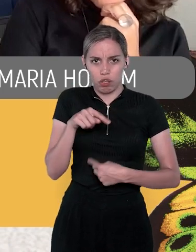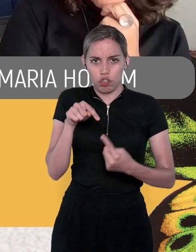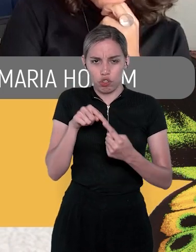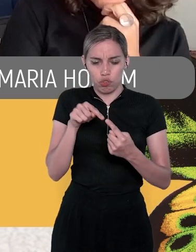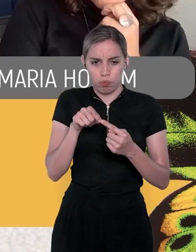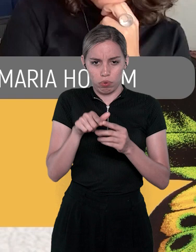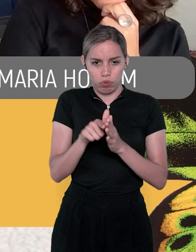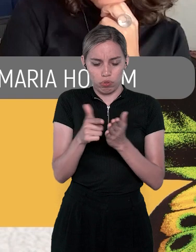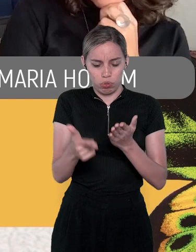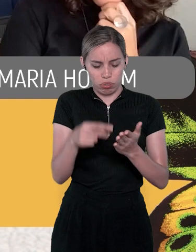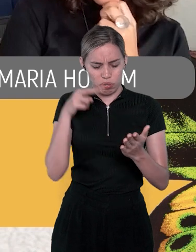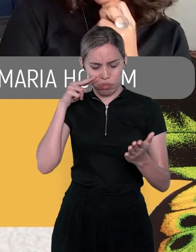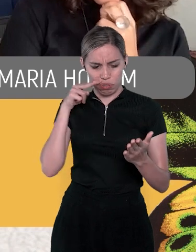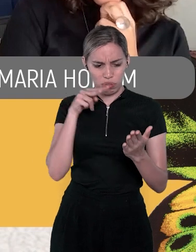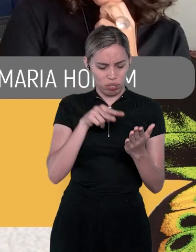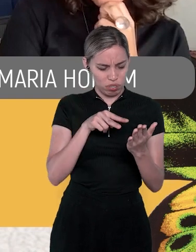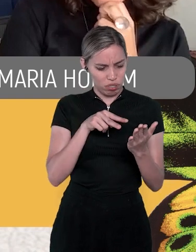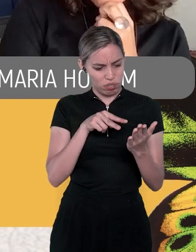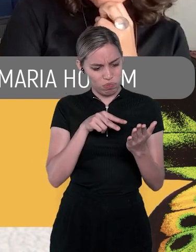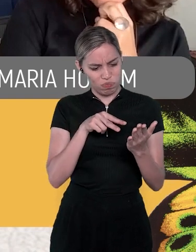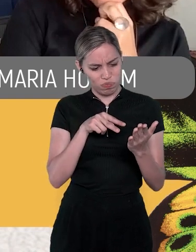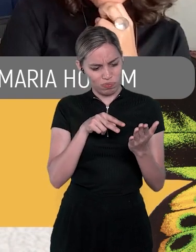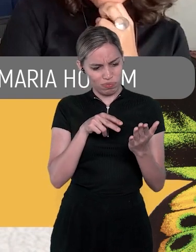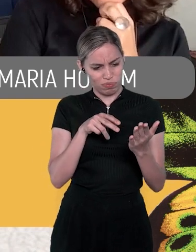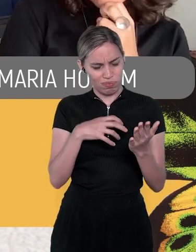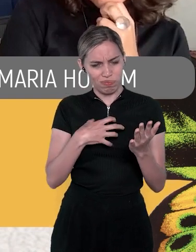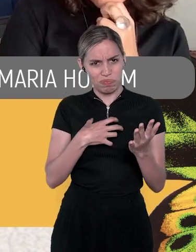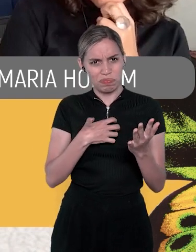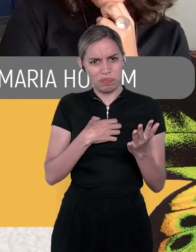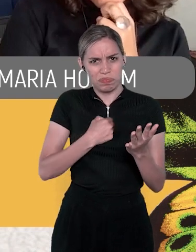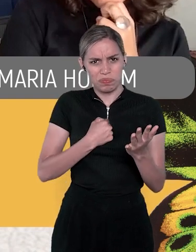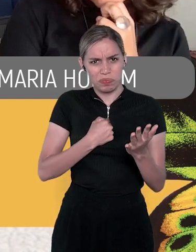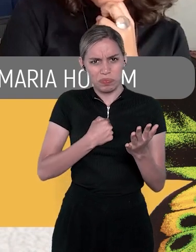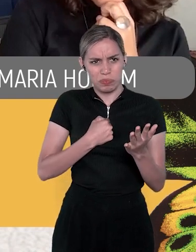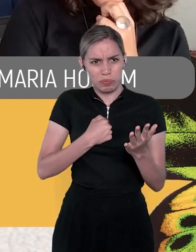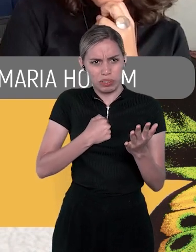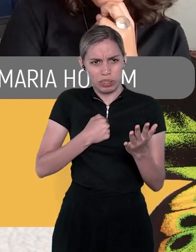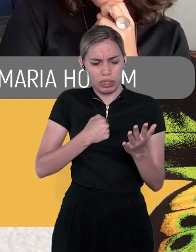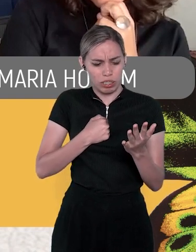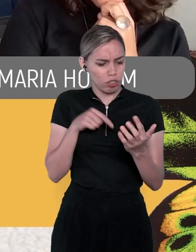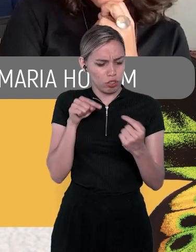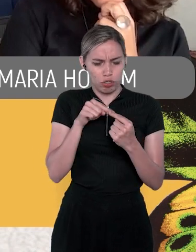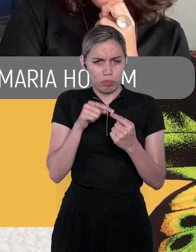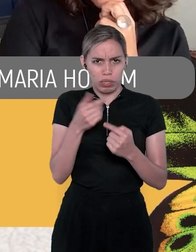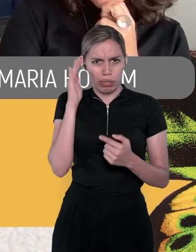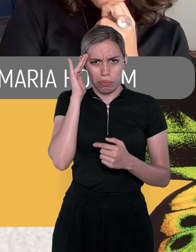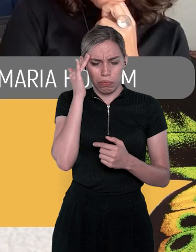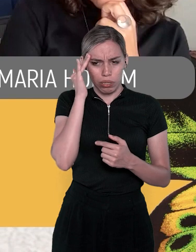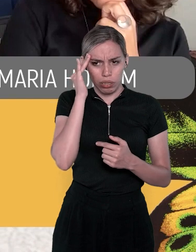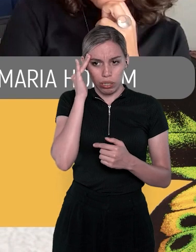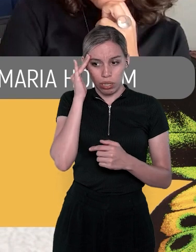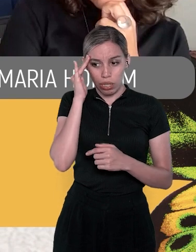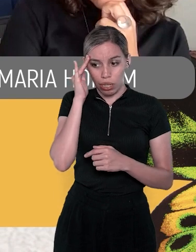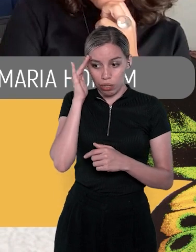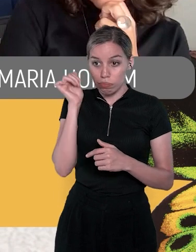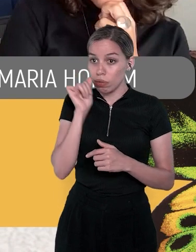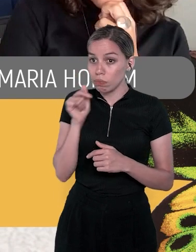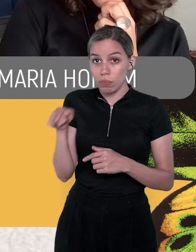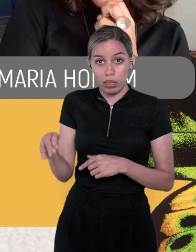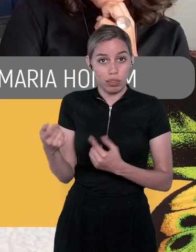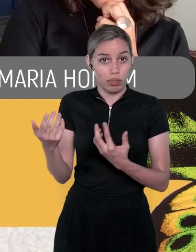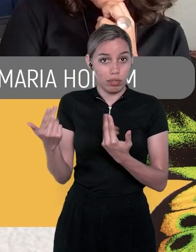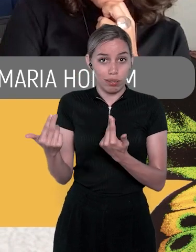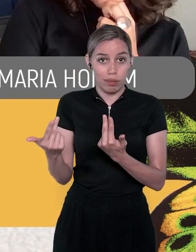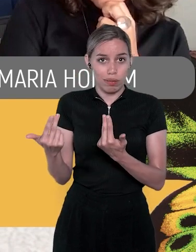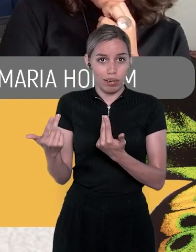ou saber de uma história e vai desentender. E aquilo, para ela, não tem resposta, não tem explicação,